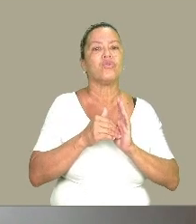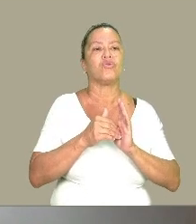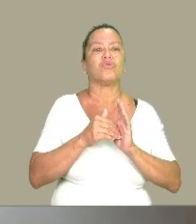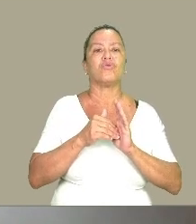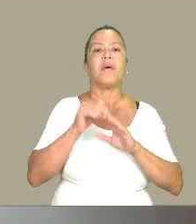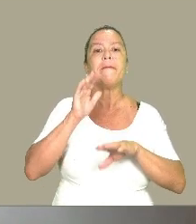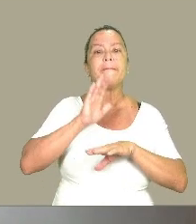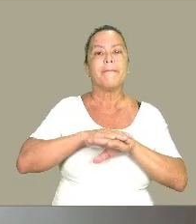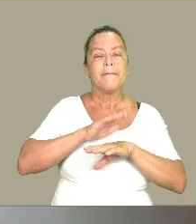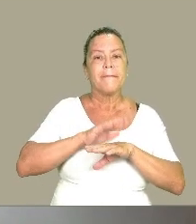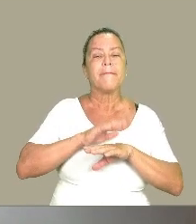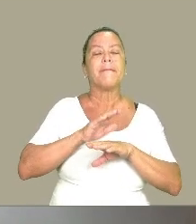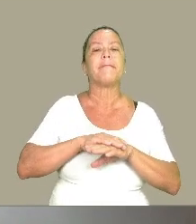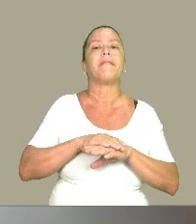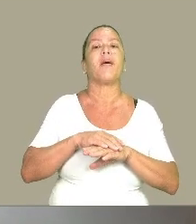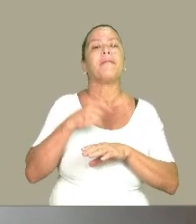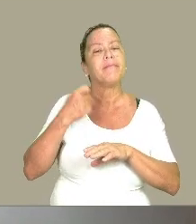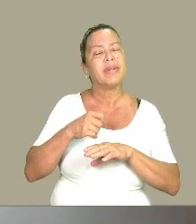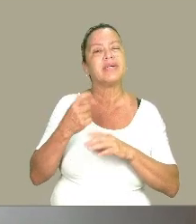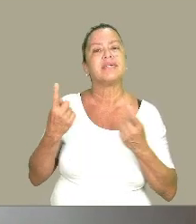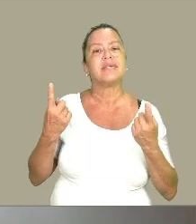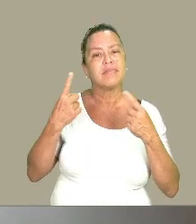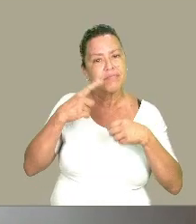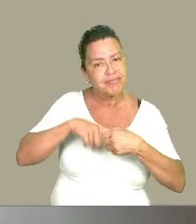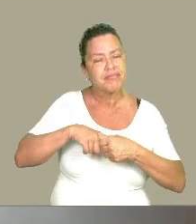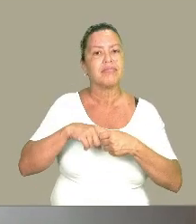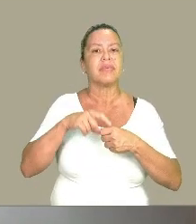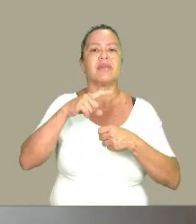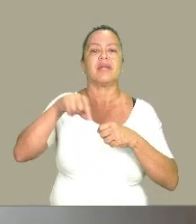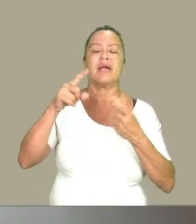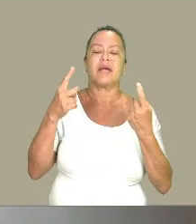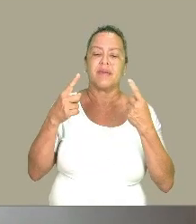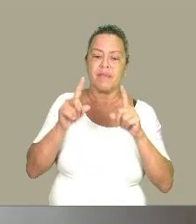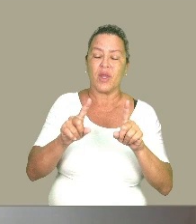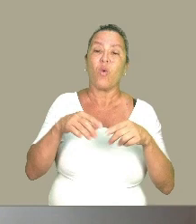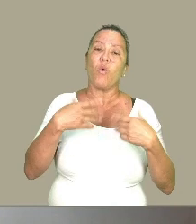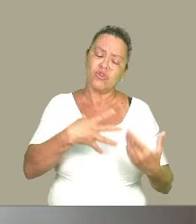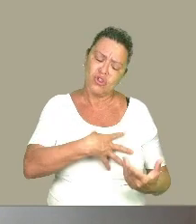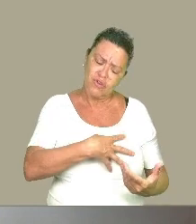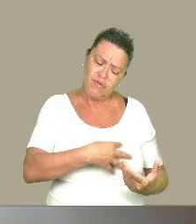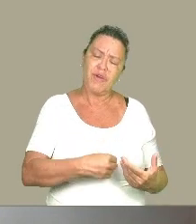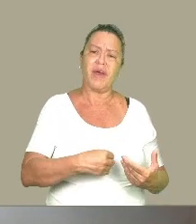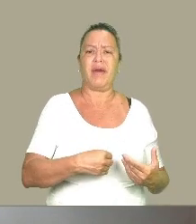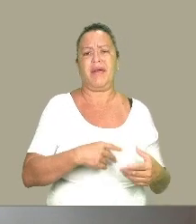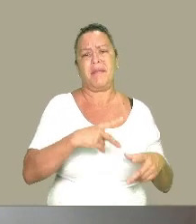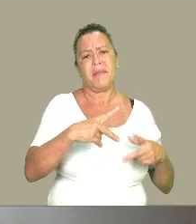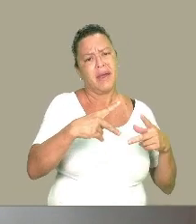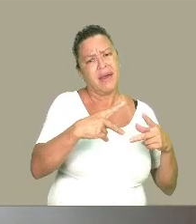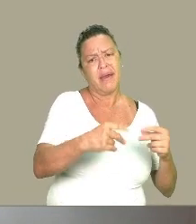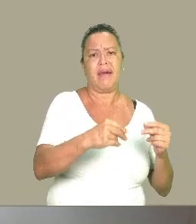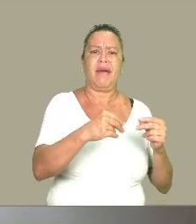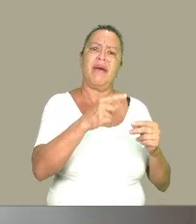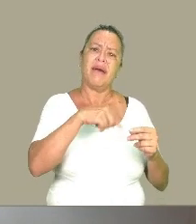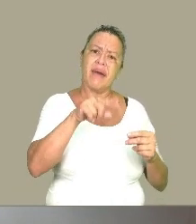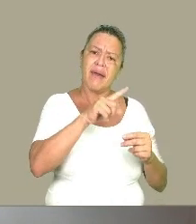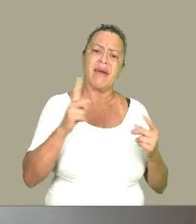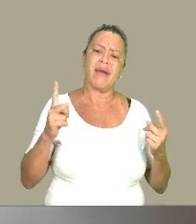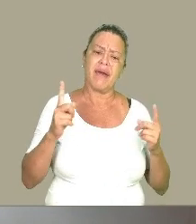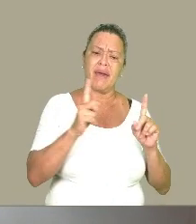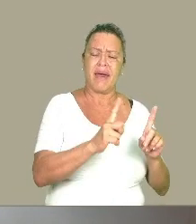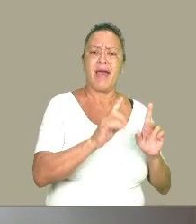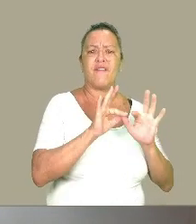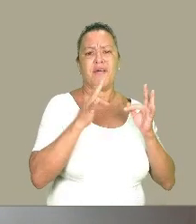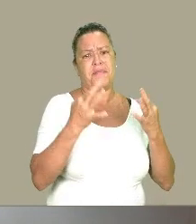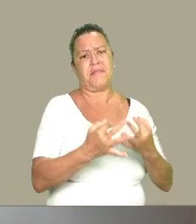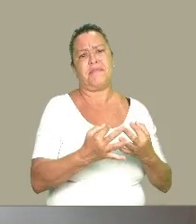da reconciliação, ainda mais considerando quanto os filhos merecem que os pais se imponham uma